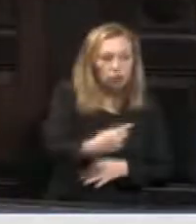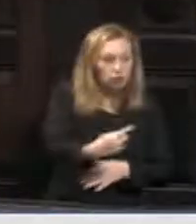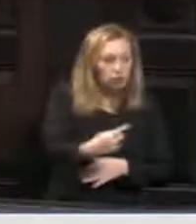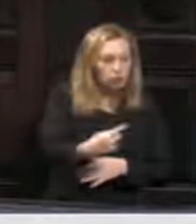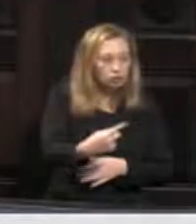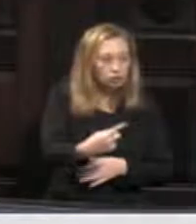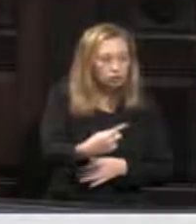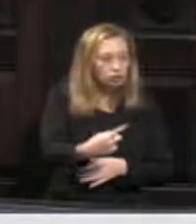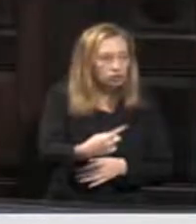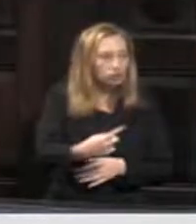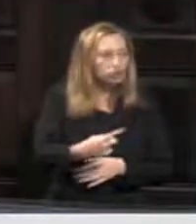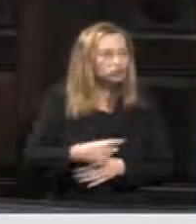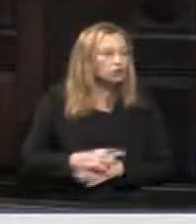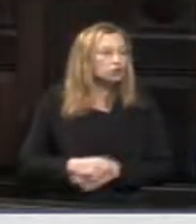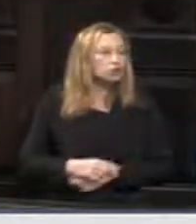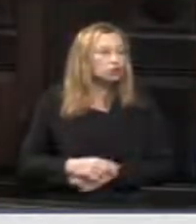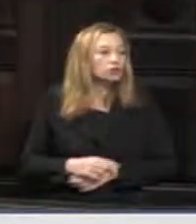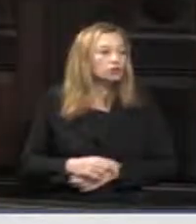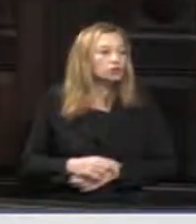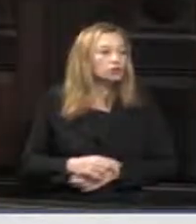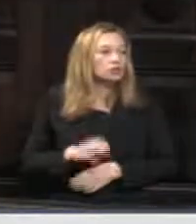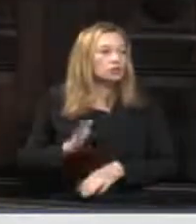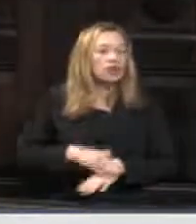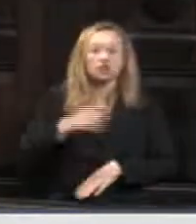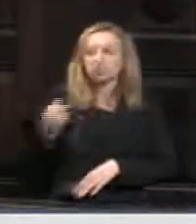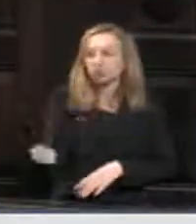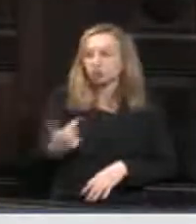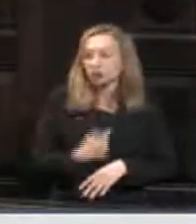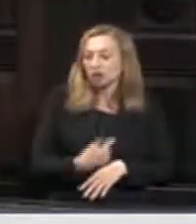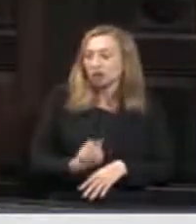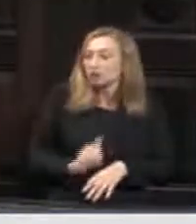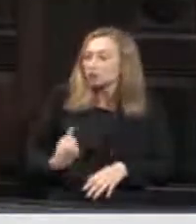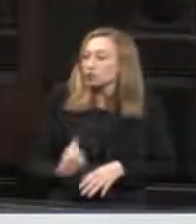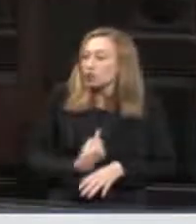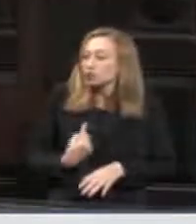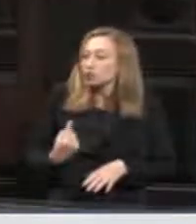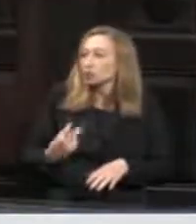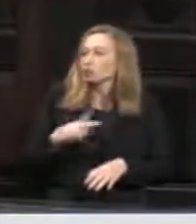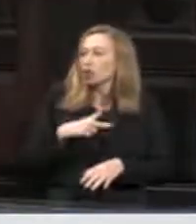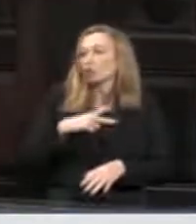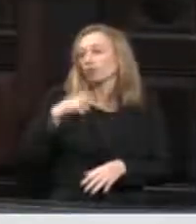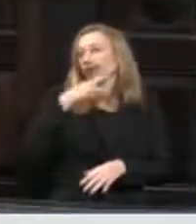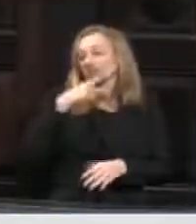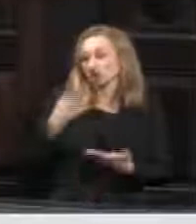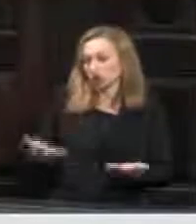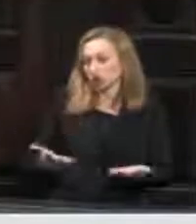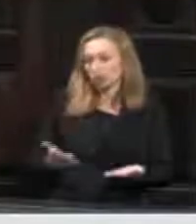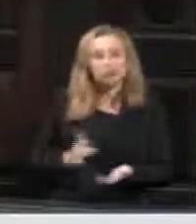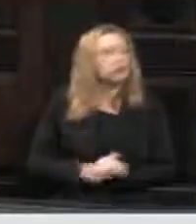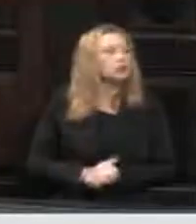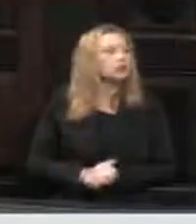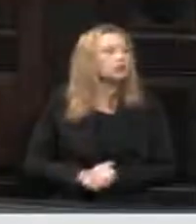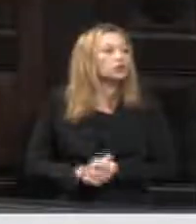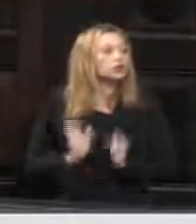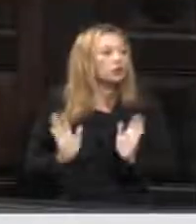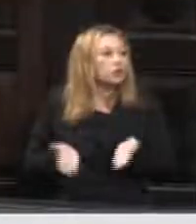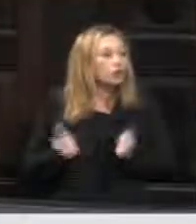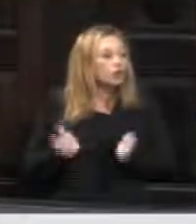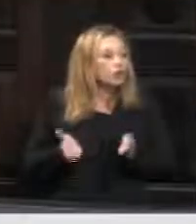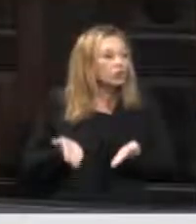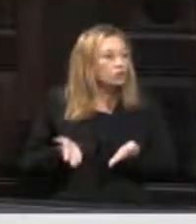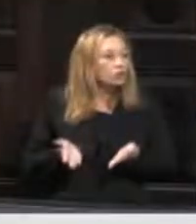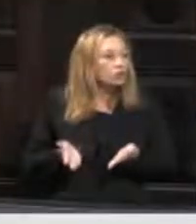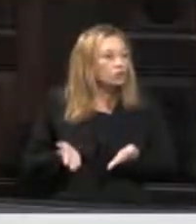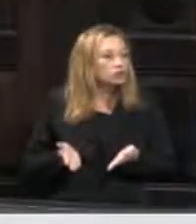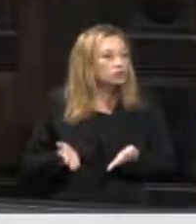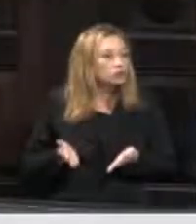muito mais que da sua própria bancada. Isso não acontece comigo hoje, porque a bancada